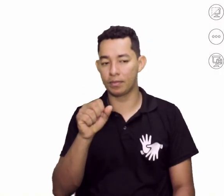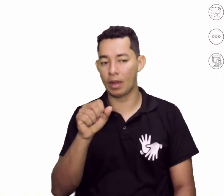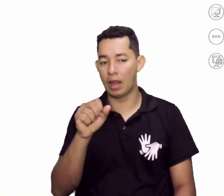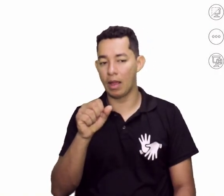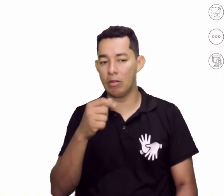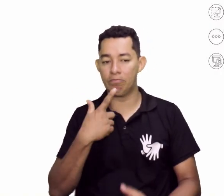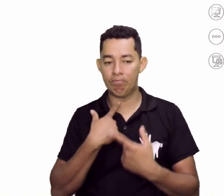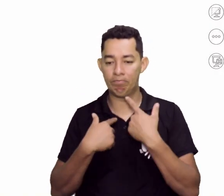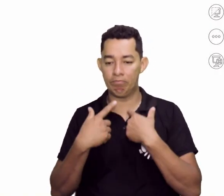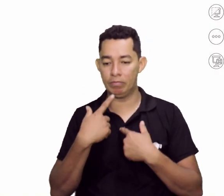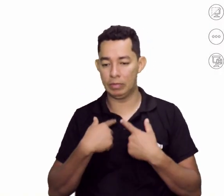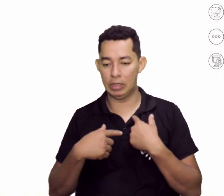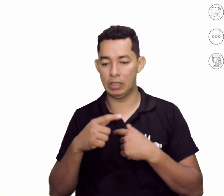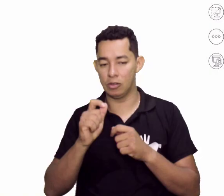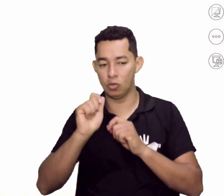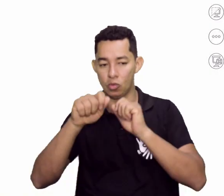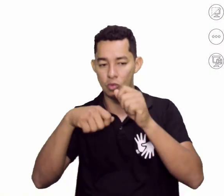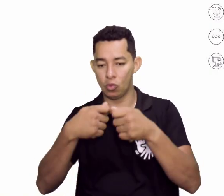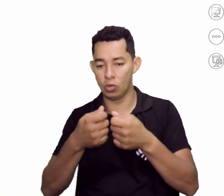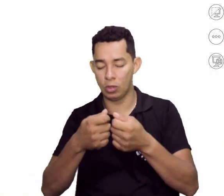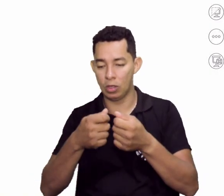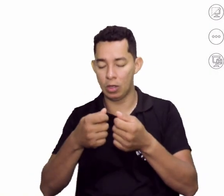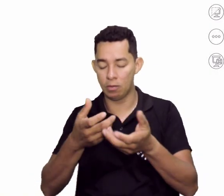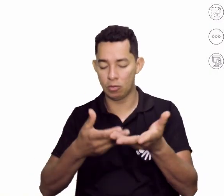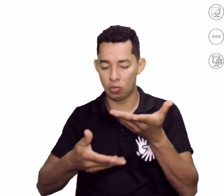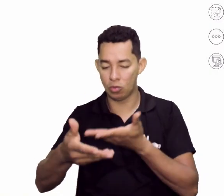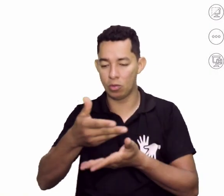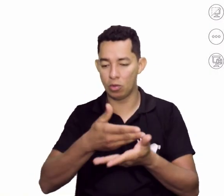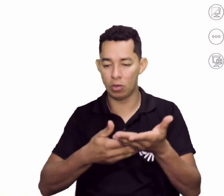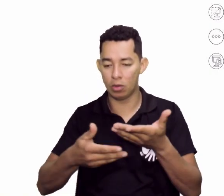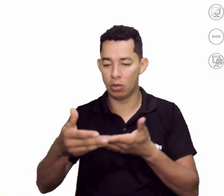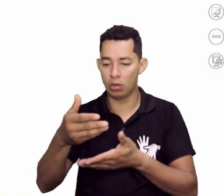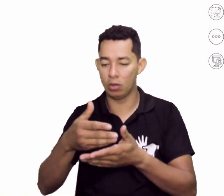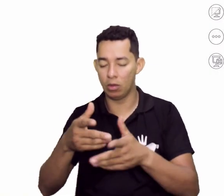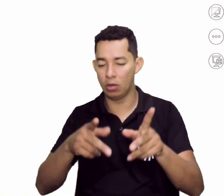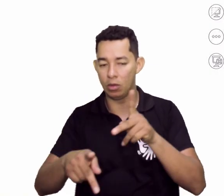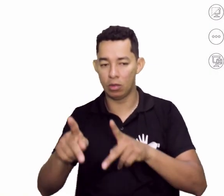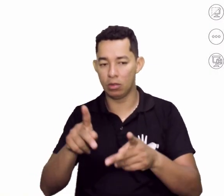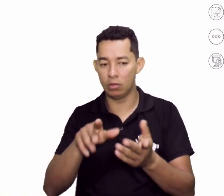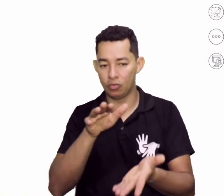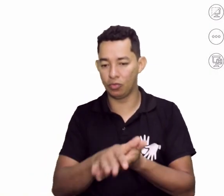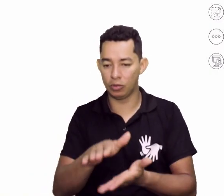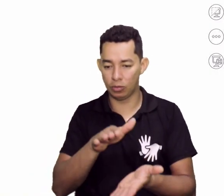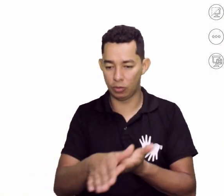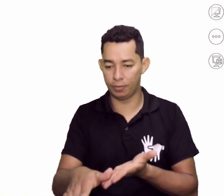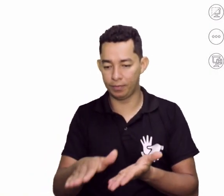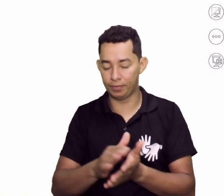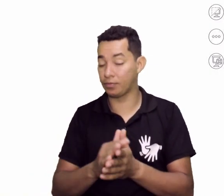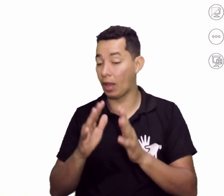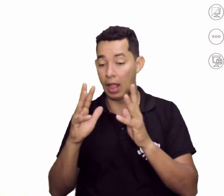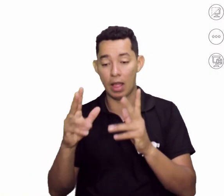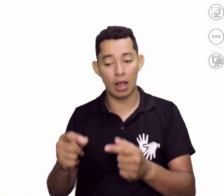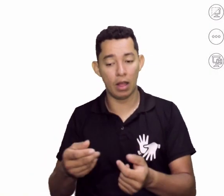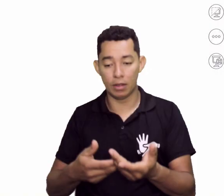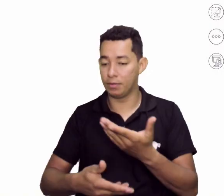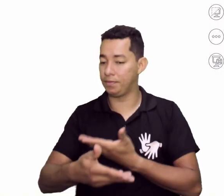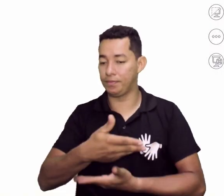de consumo. Gente, tá tudo interligado, sabe? Realmente, isso tem a ver com